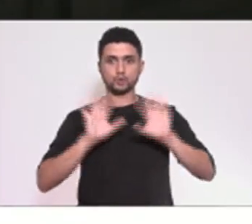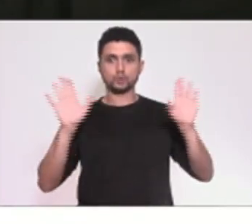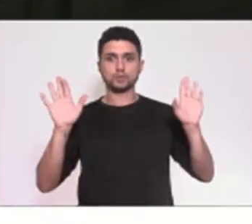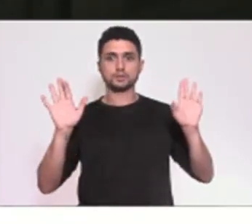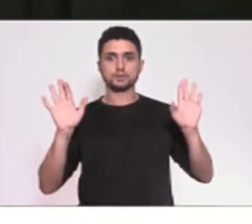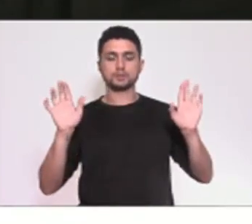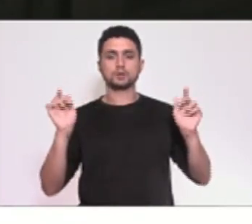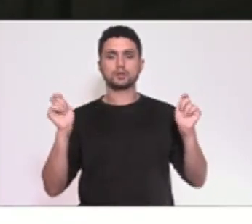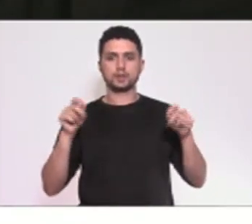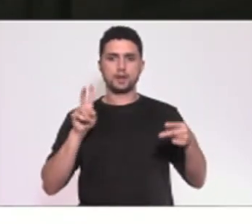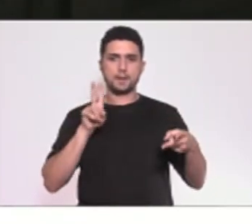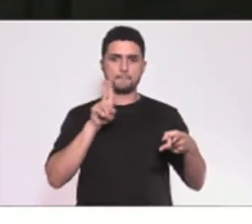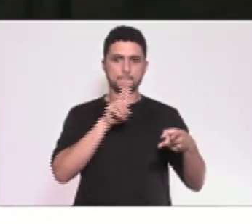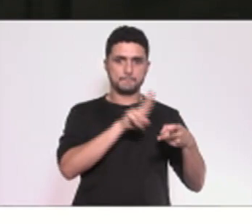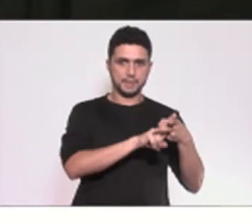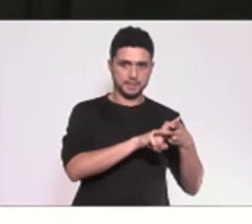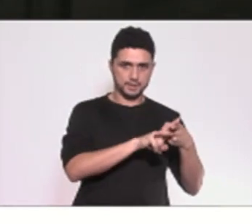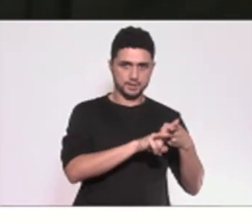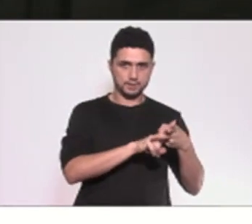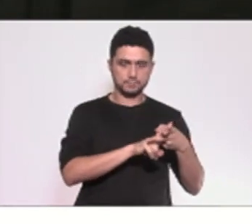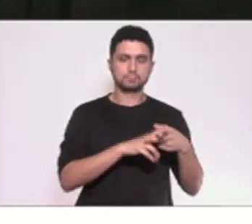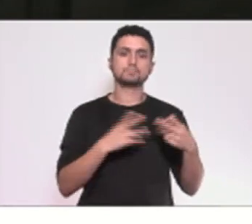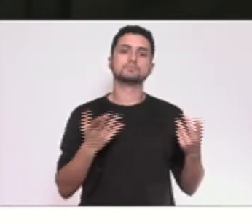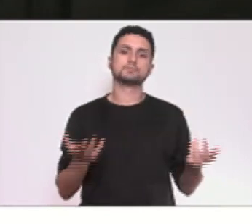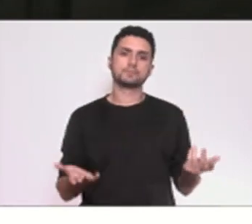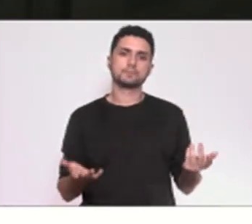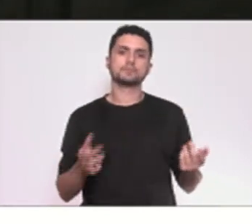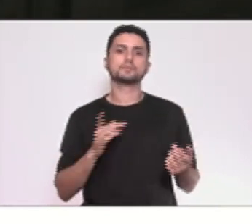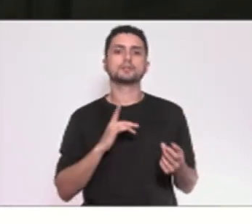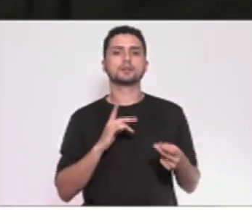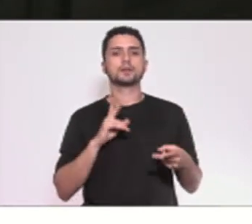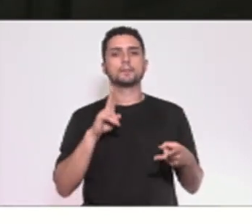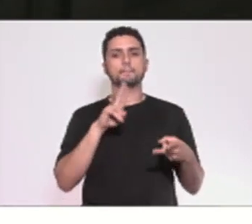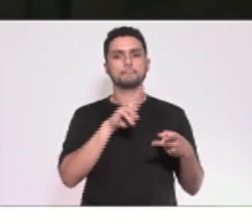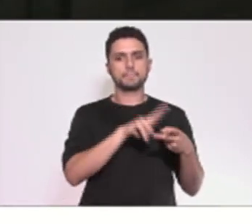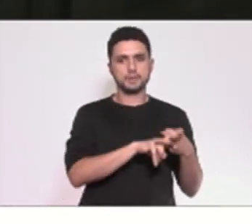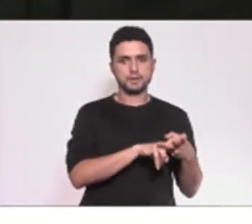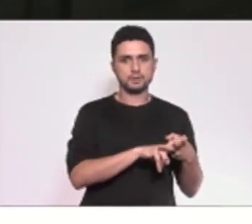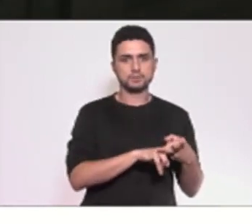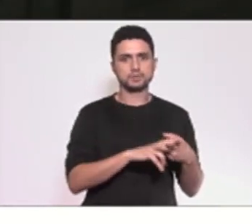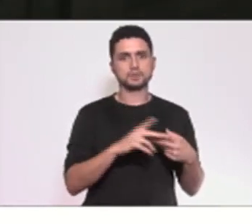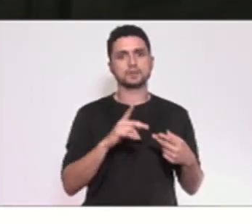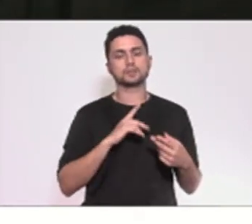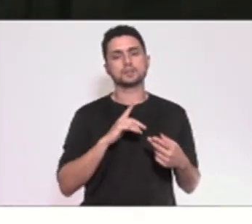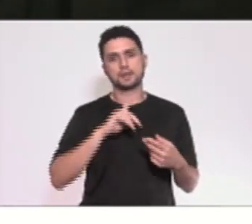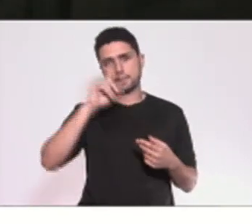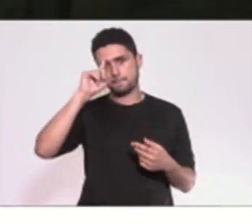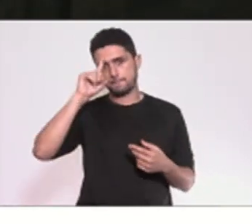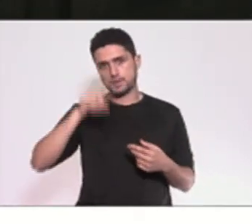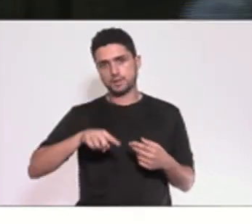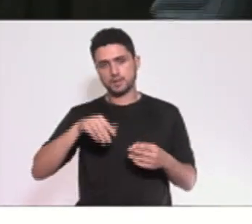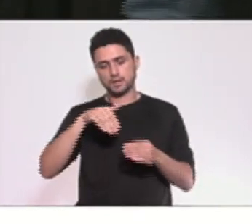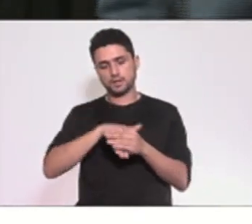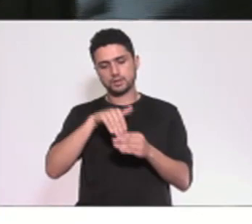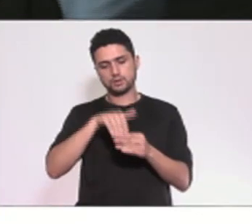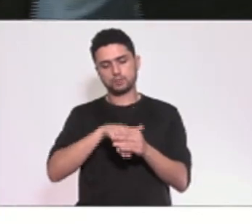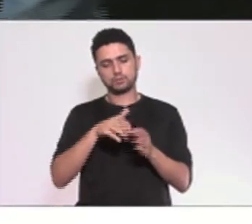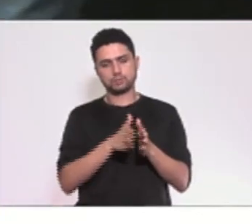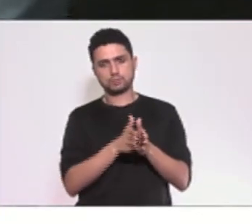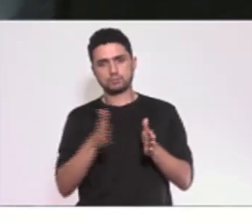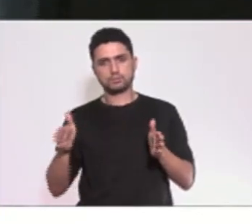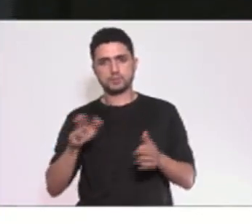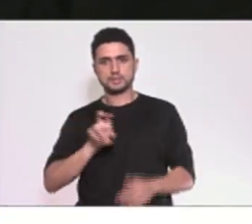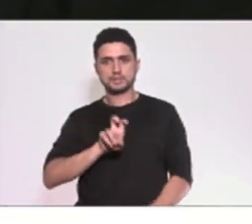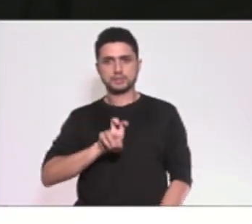poder prender, e aí sim, com a retirada eventual dos mandatos destes 5